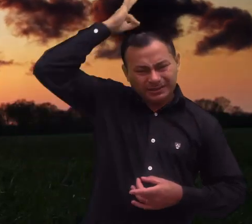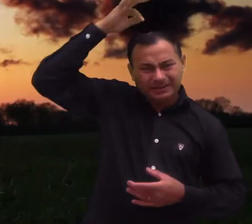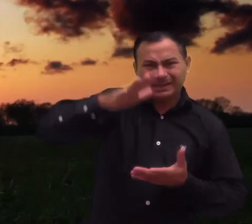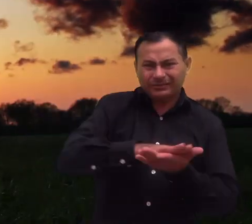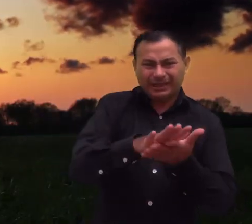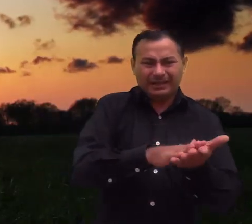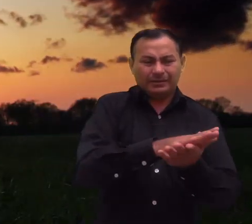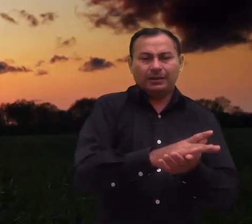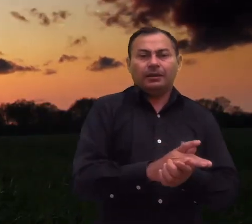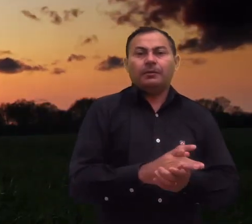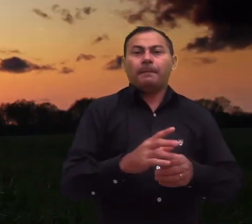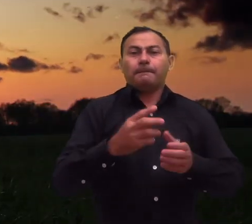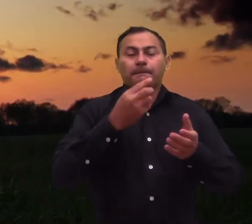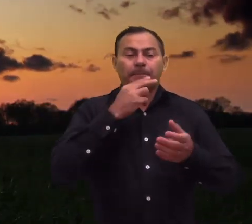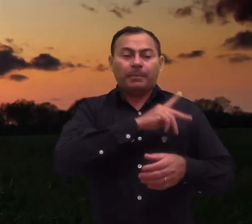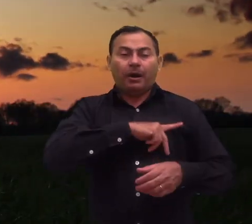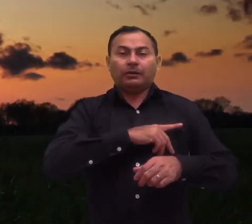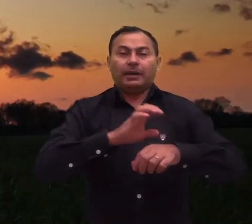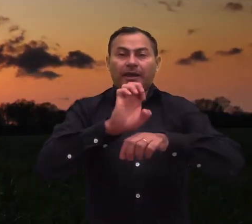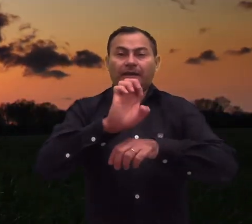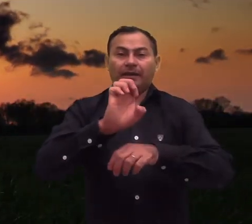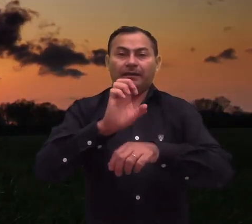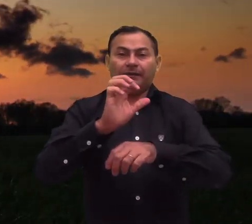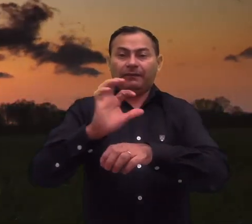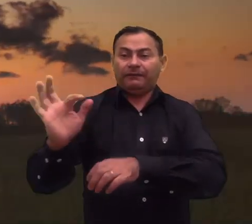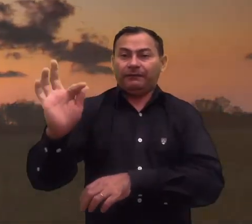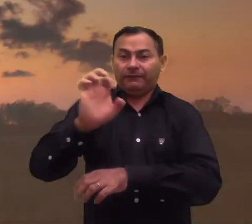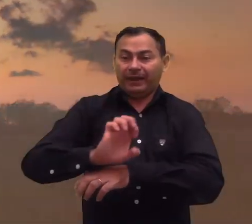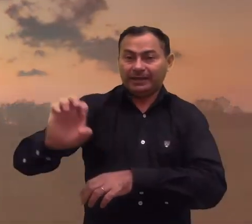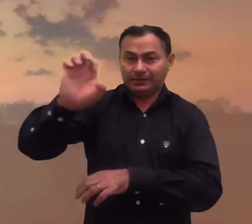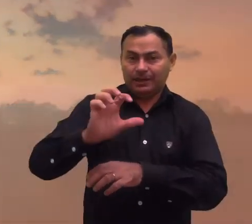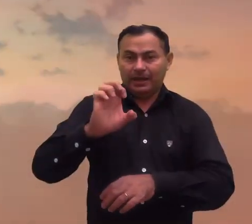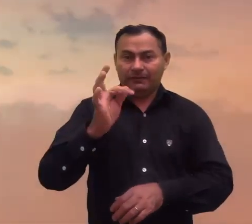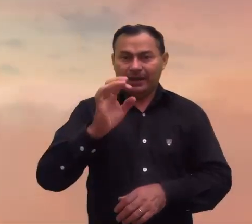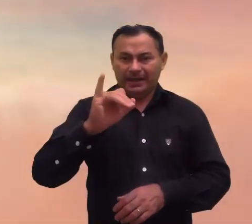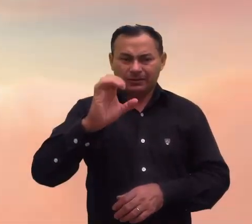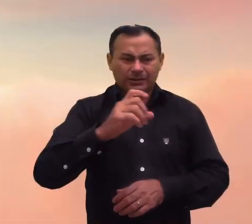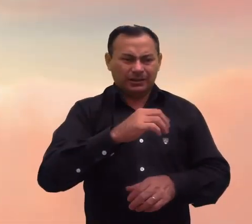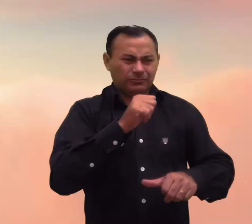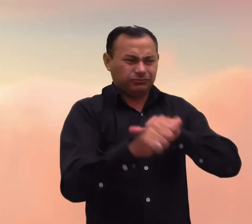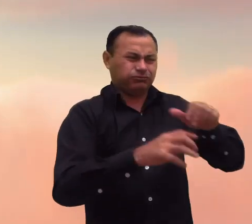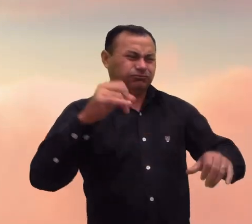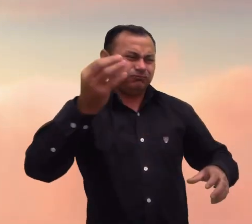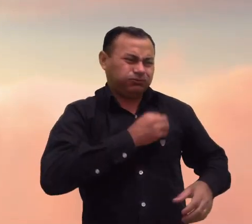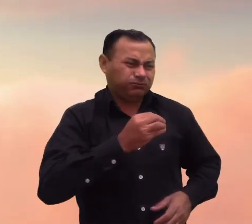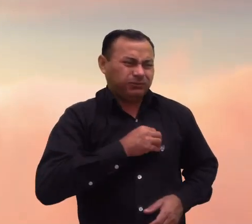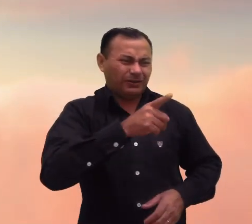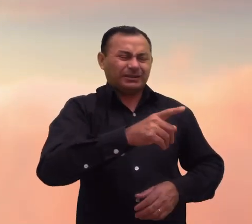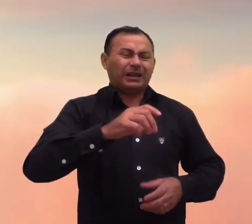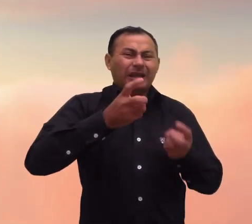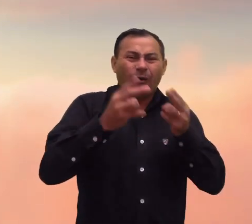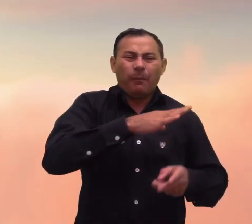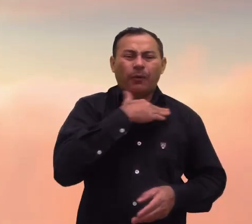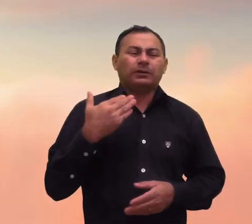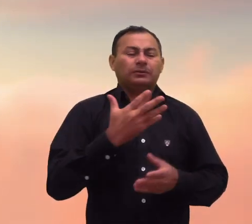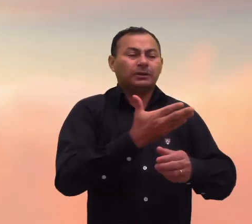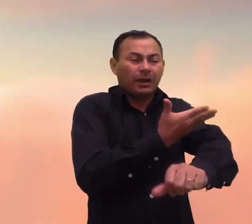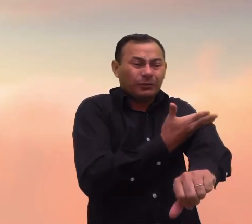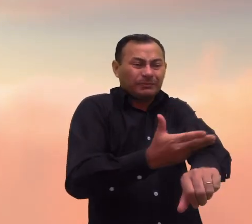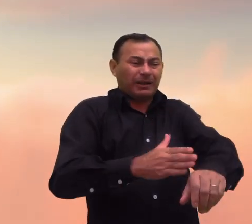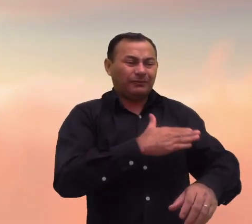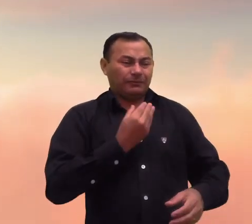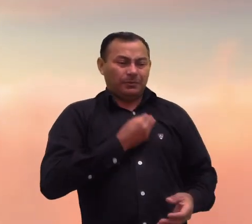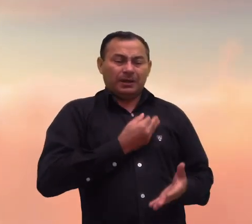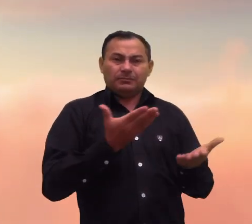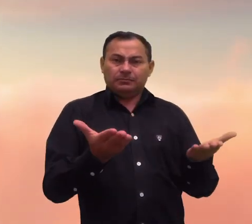mortas espiritualmente. Paulo fala em Efésios 2, versículo 1. Vocês estavam mortos em suas transgressões e pecados, nos quais